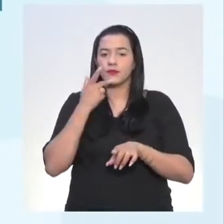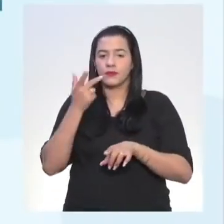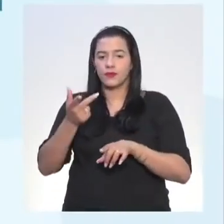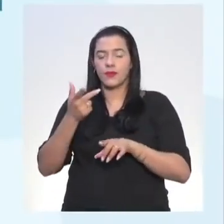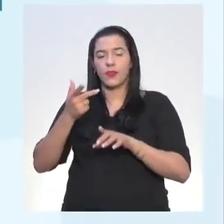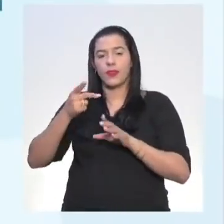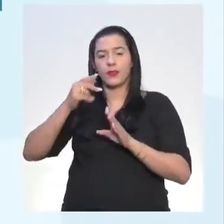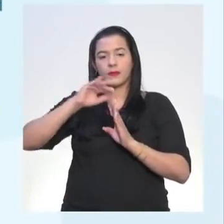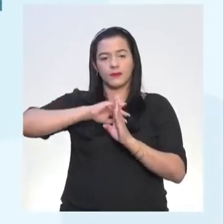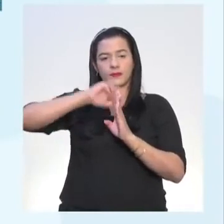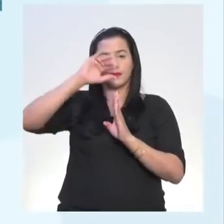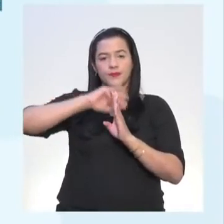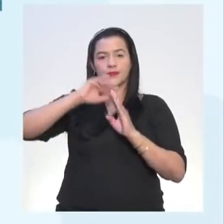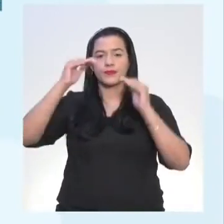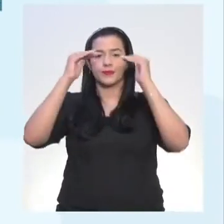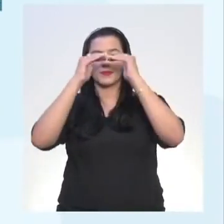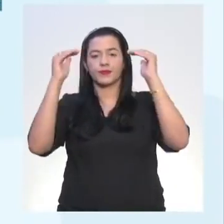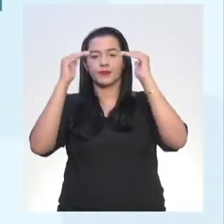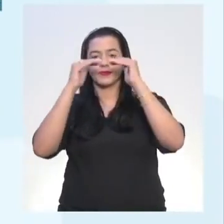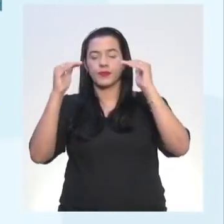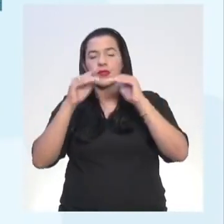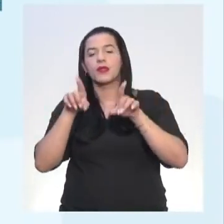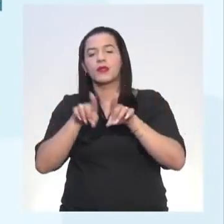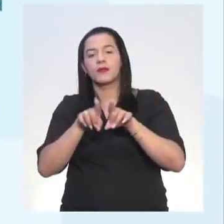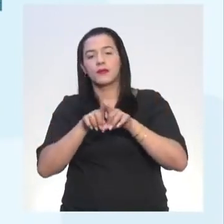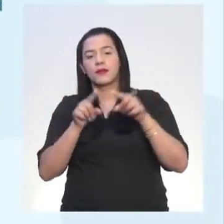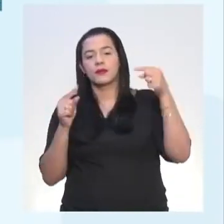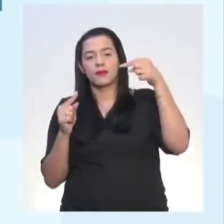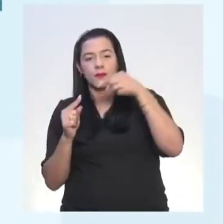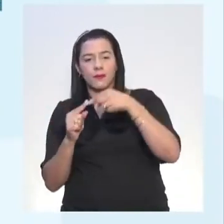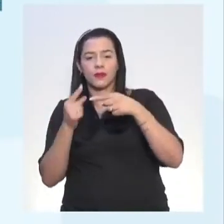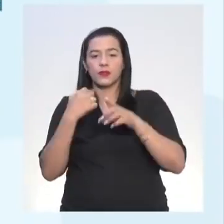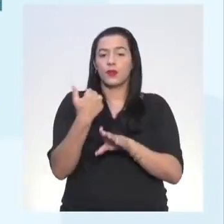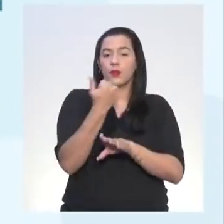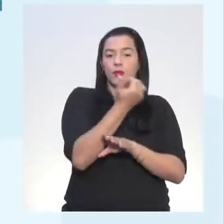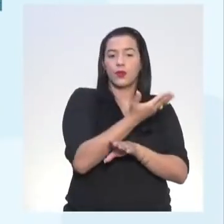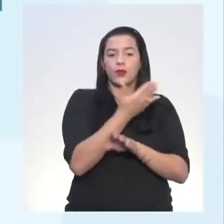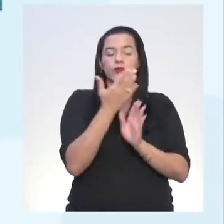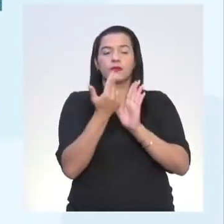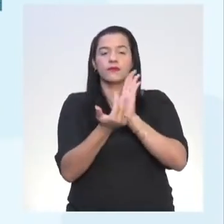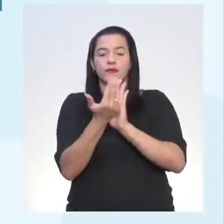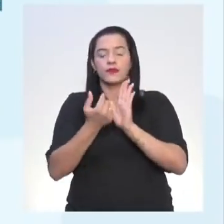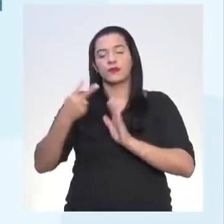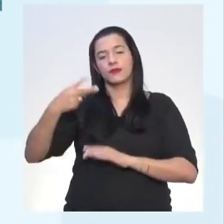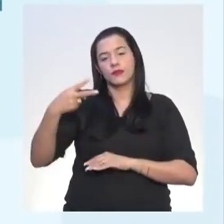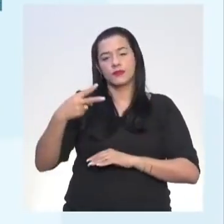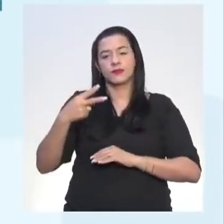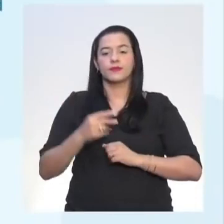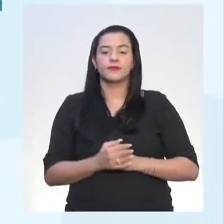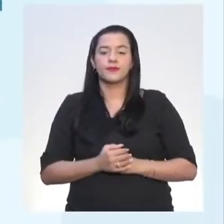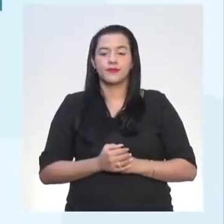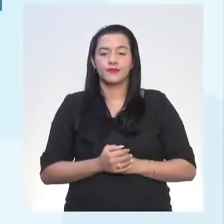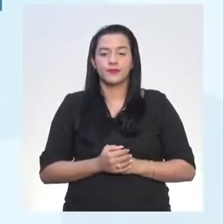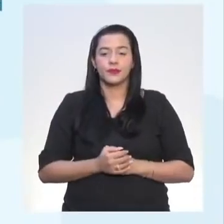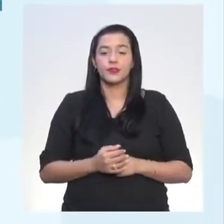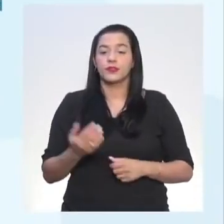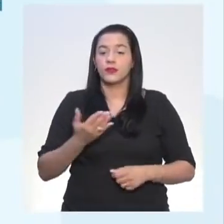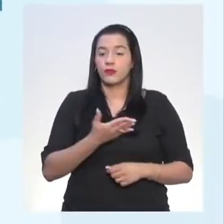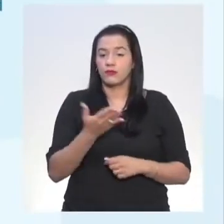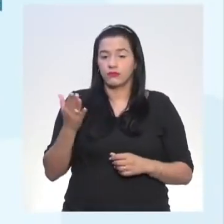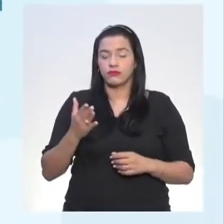da figura do pentágono é correspondente ao lado mais acima da segunda figura também, né? Eu posso